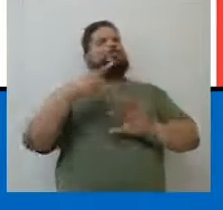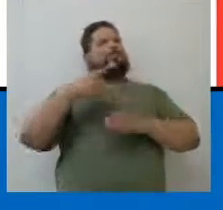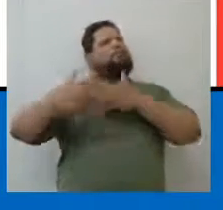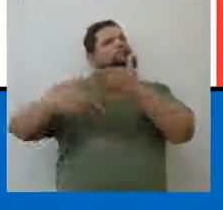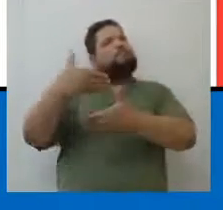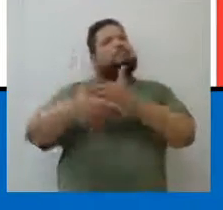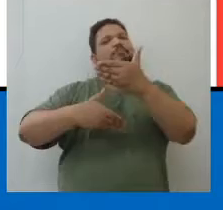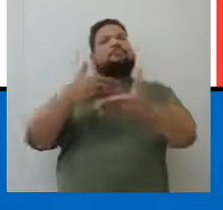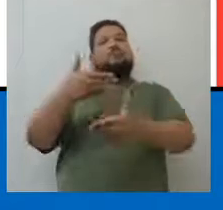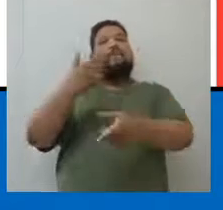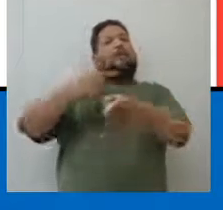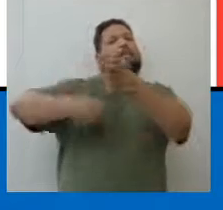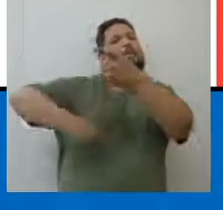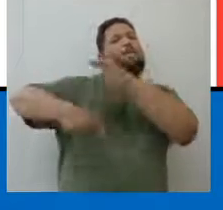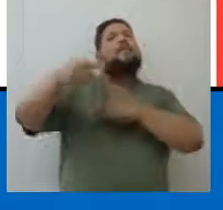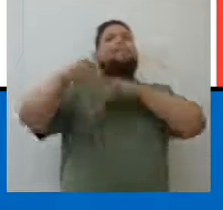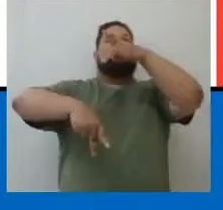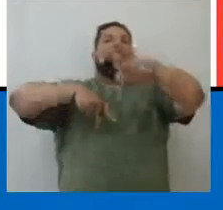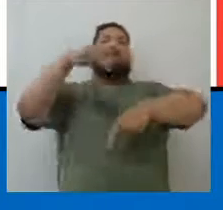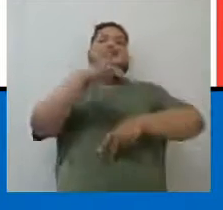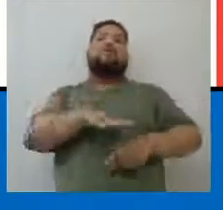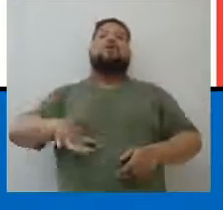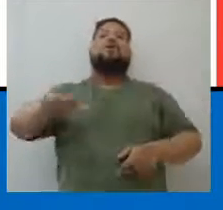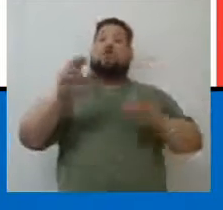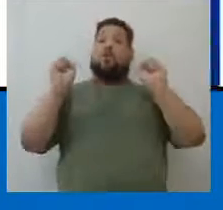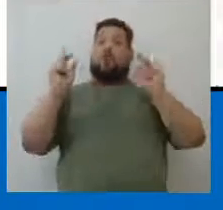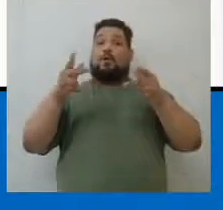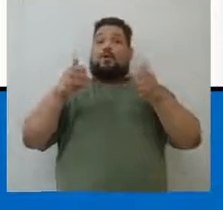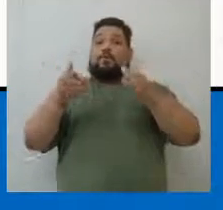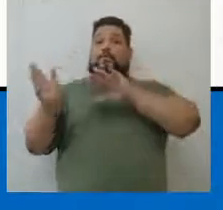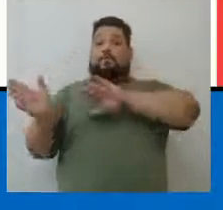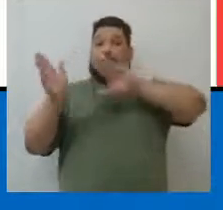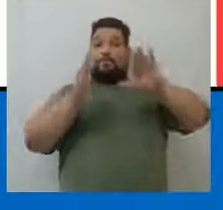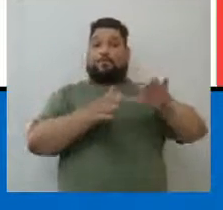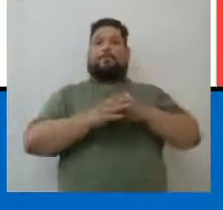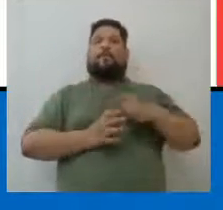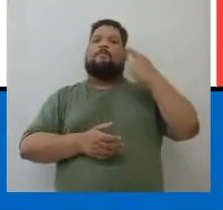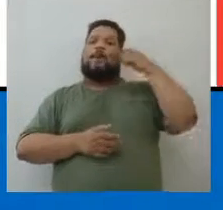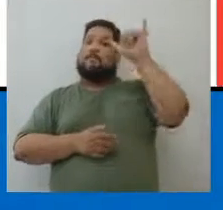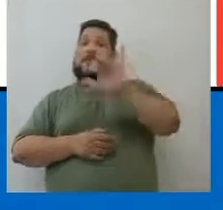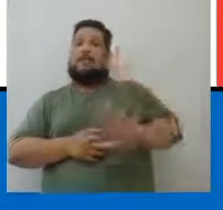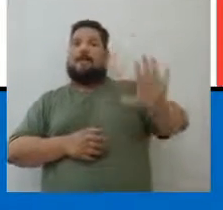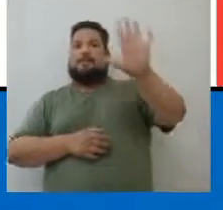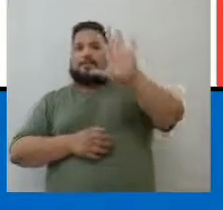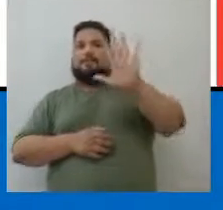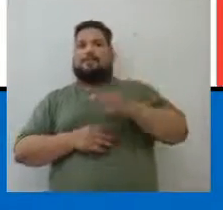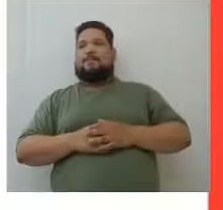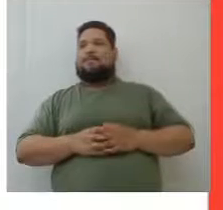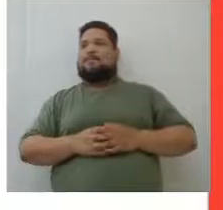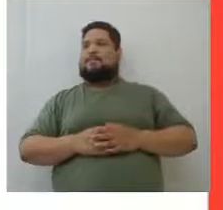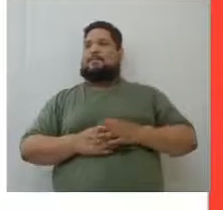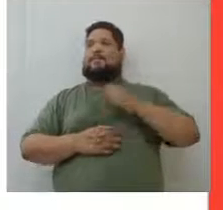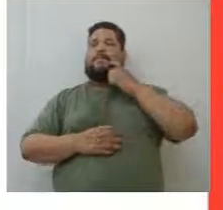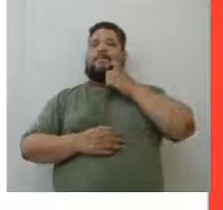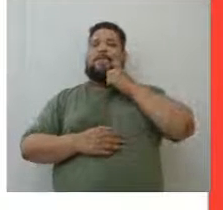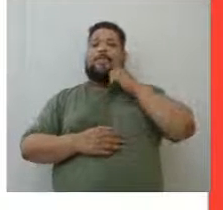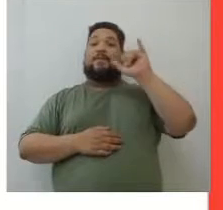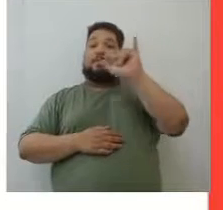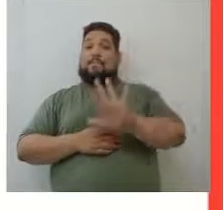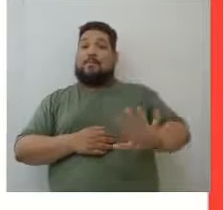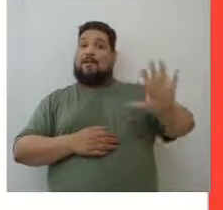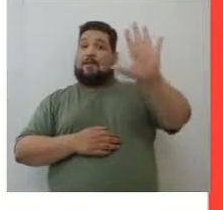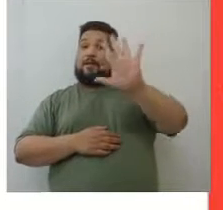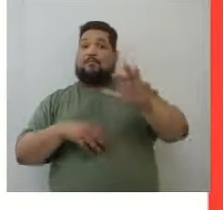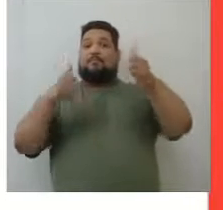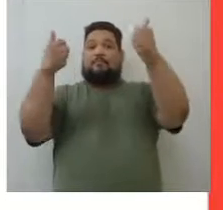processo de desenvolvimento da população. Ok? Vamos lá. E aí eu trouxe uma imagenzinha para vocês, certo? Essa imagem aí mostra o processo